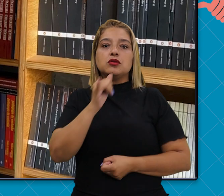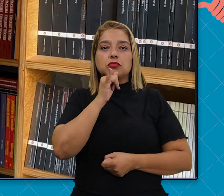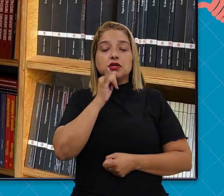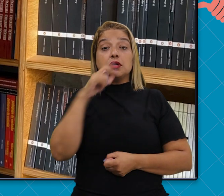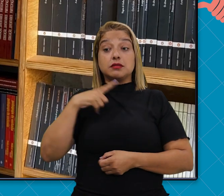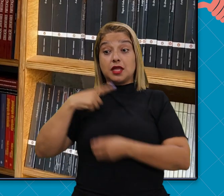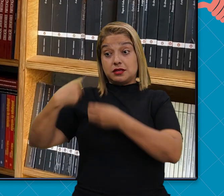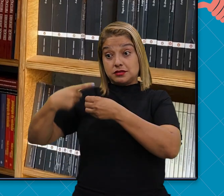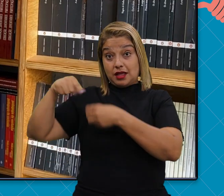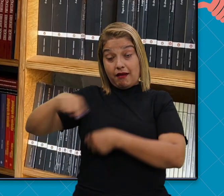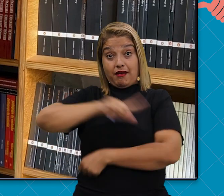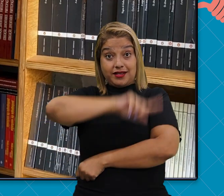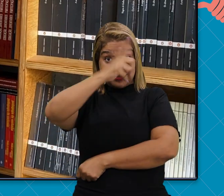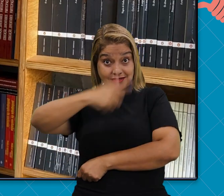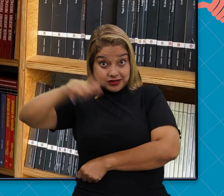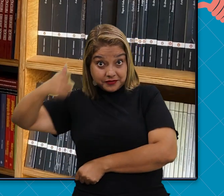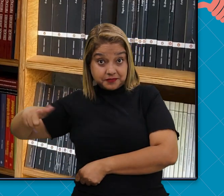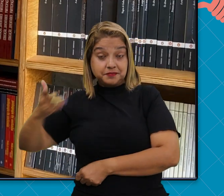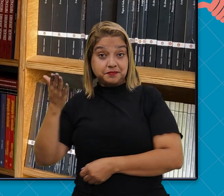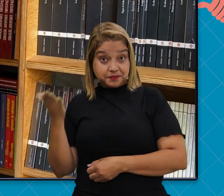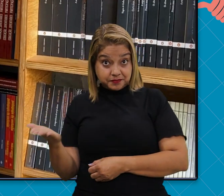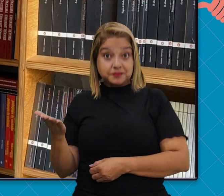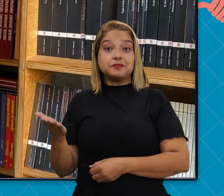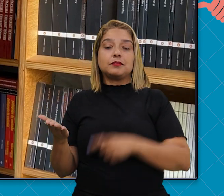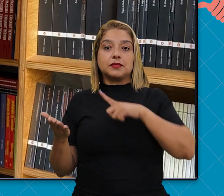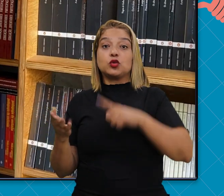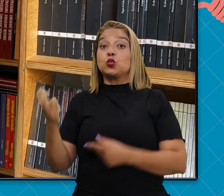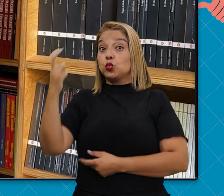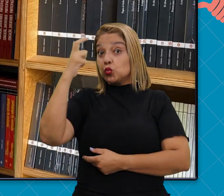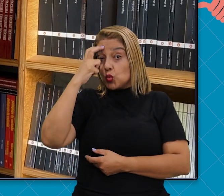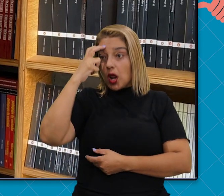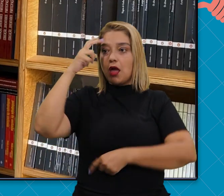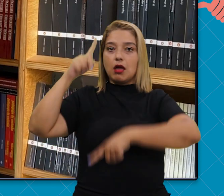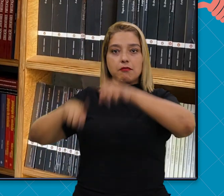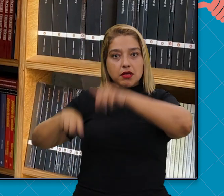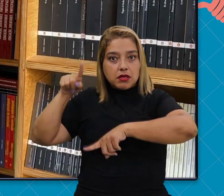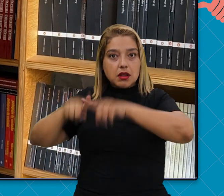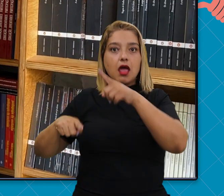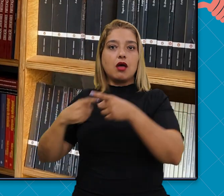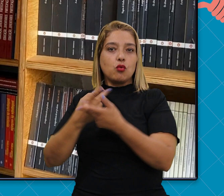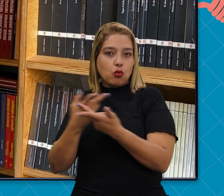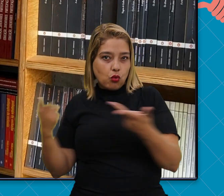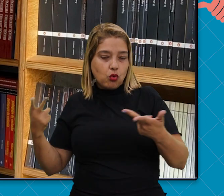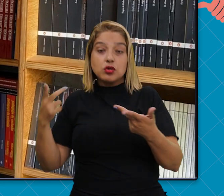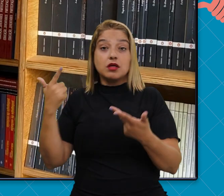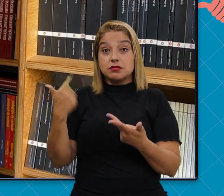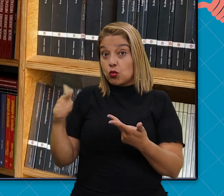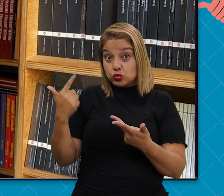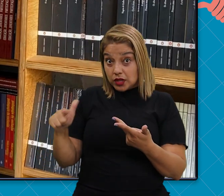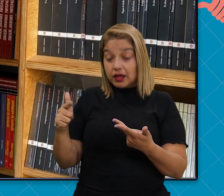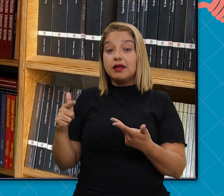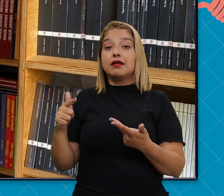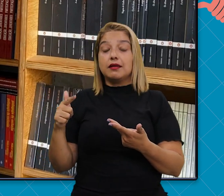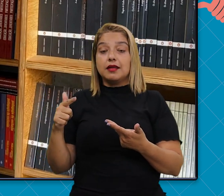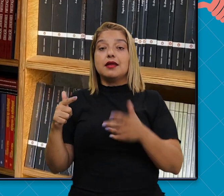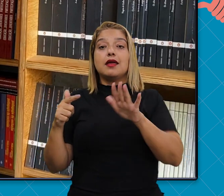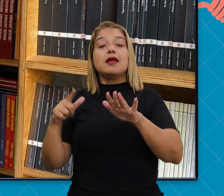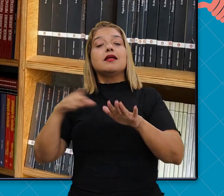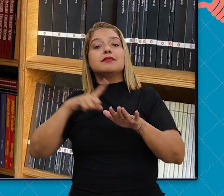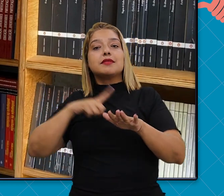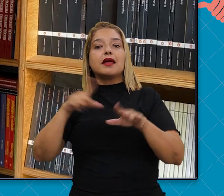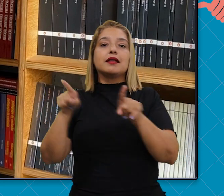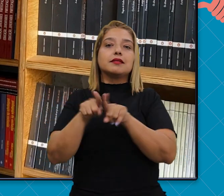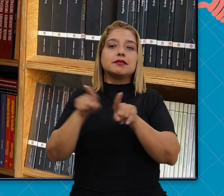Além da cidade de Goiás, como patrimônio cultural material, nós temos a Chapada